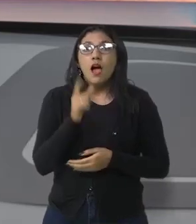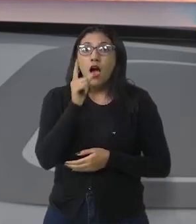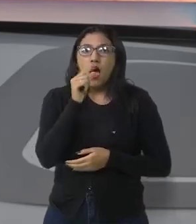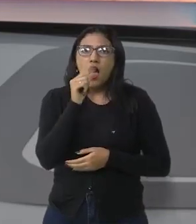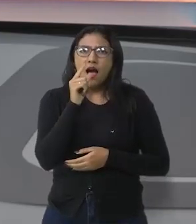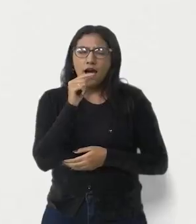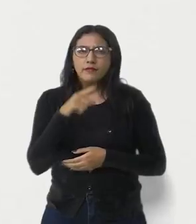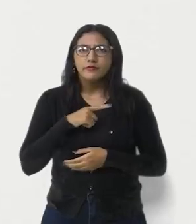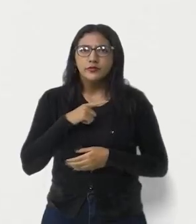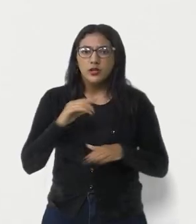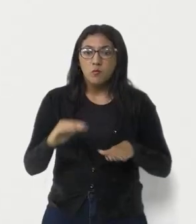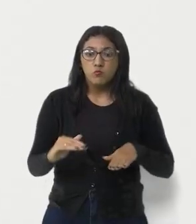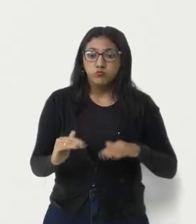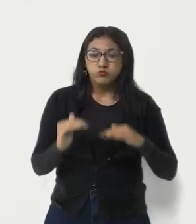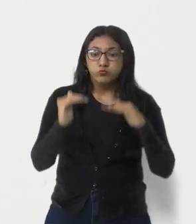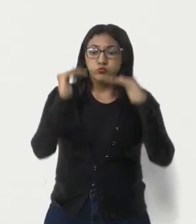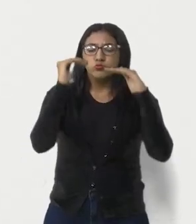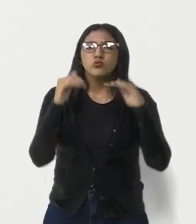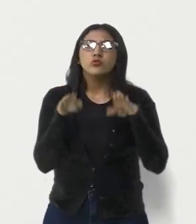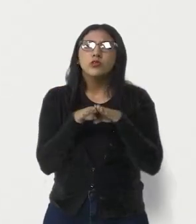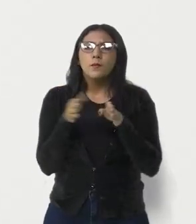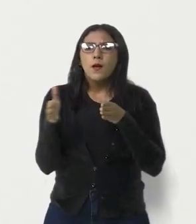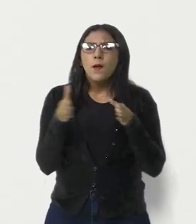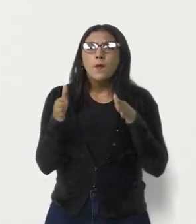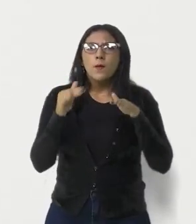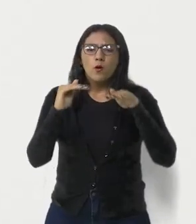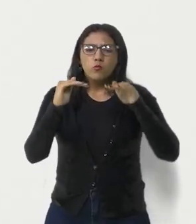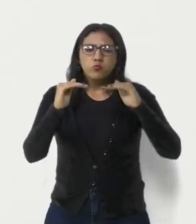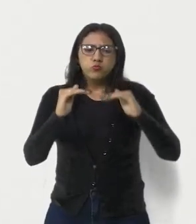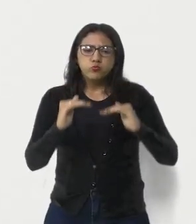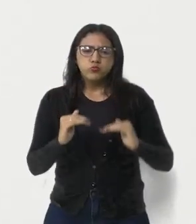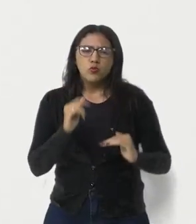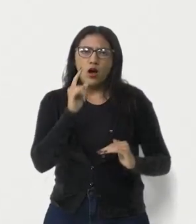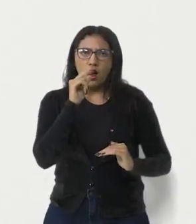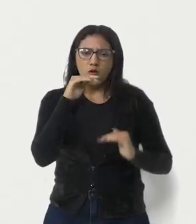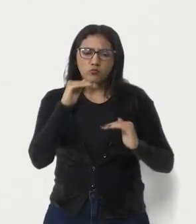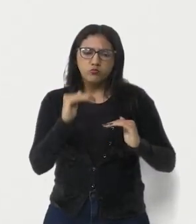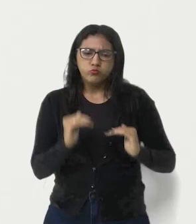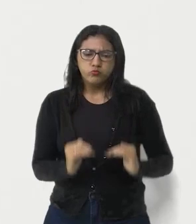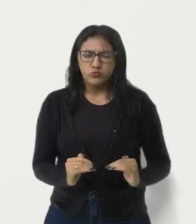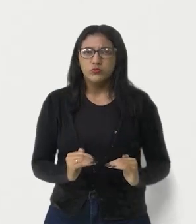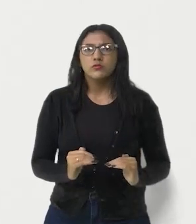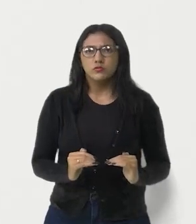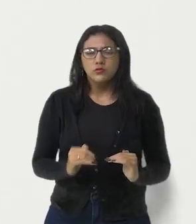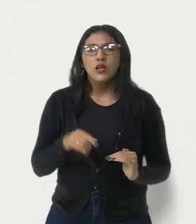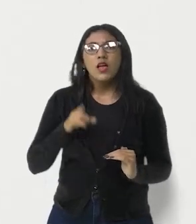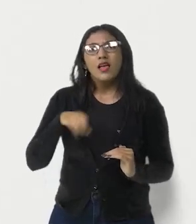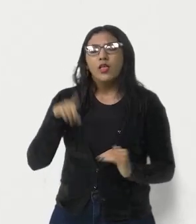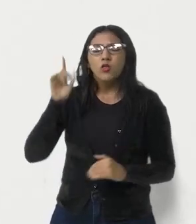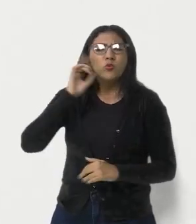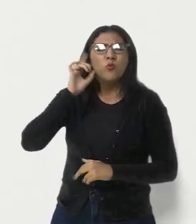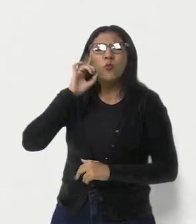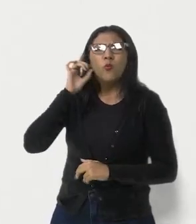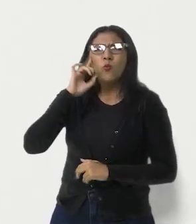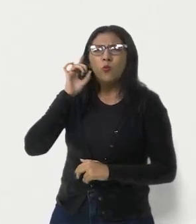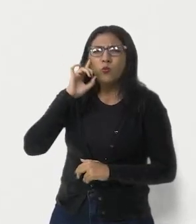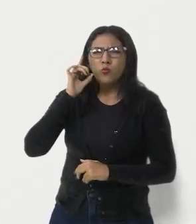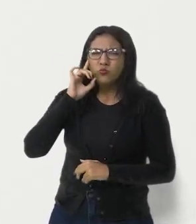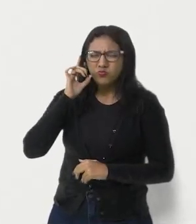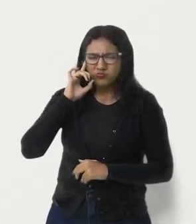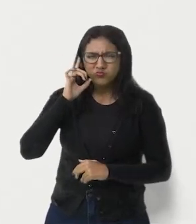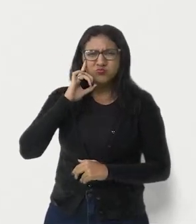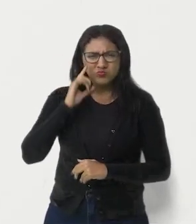os regimes das cheias e da seca que vão moldar a luta pela sobrevivência e um cotidiano de resistência